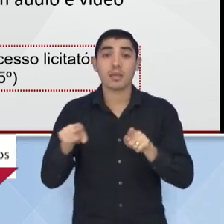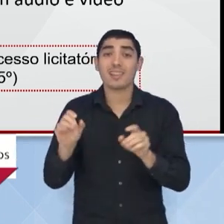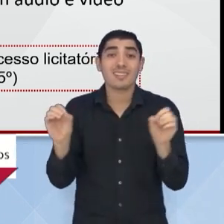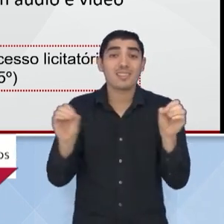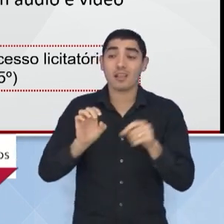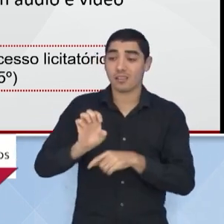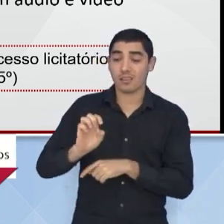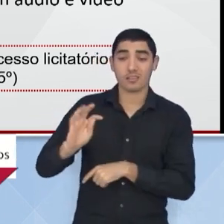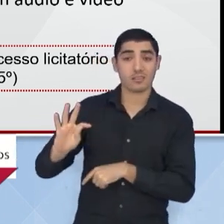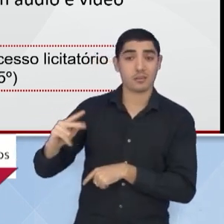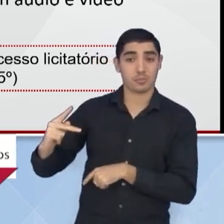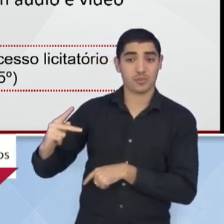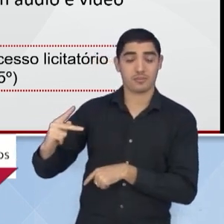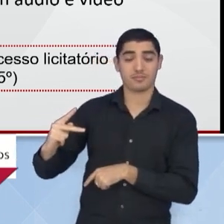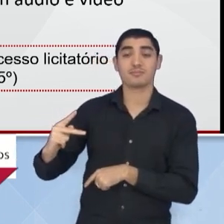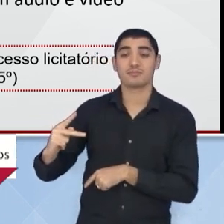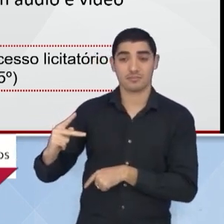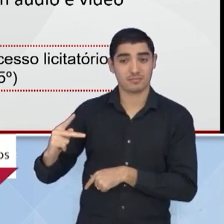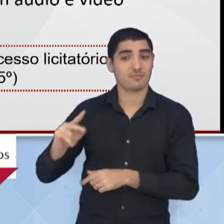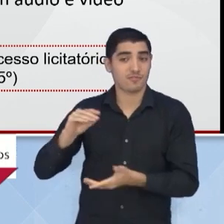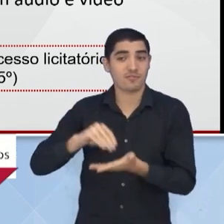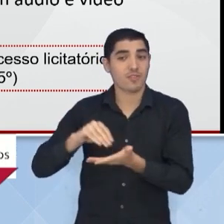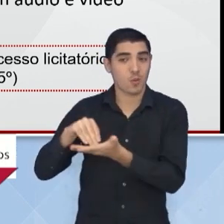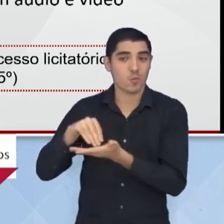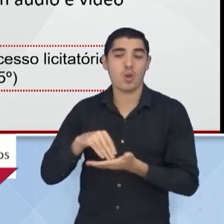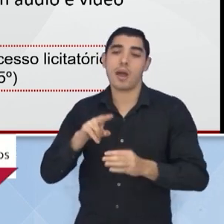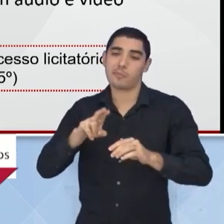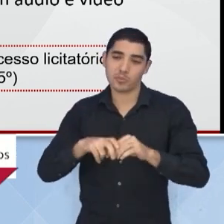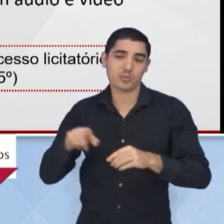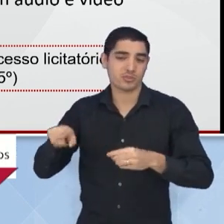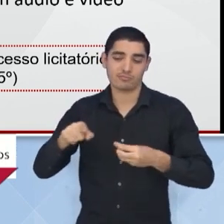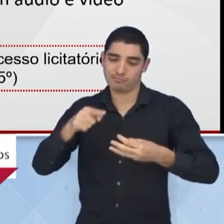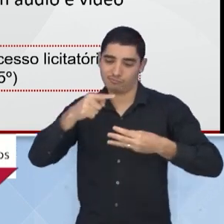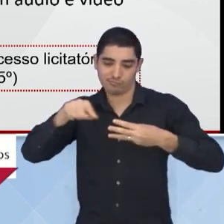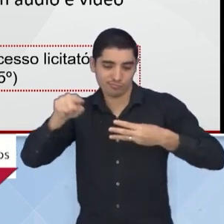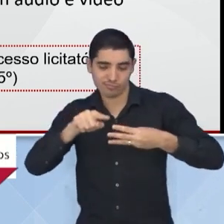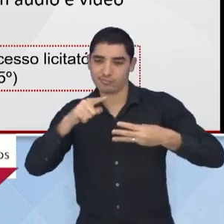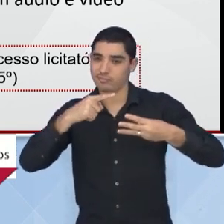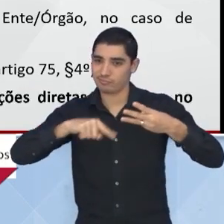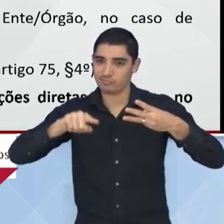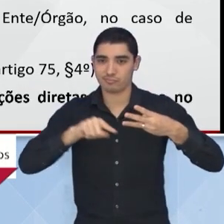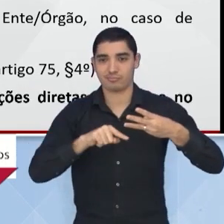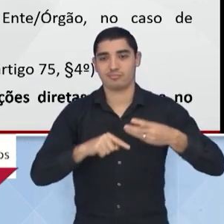preliminar então esses S os dois principais pontos que levaram a anulação do certame Tá